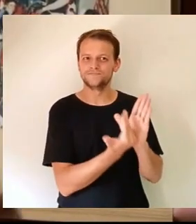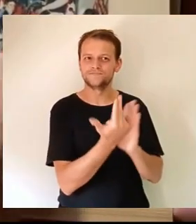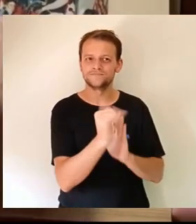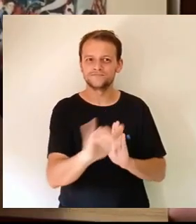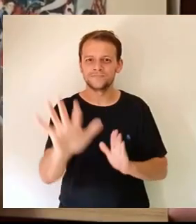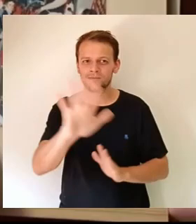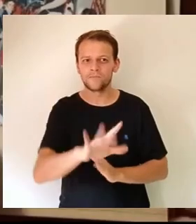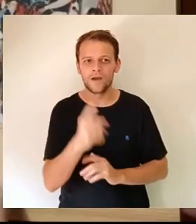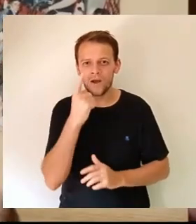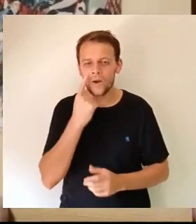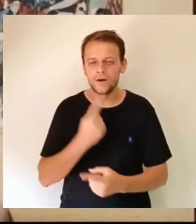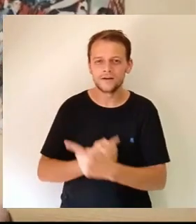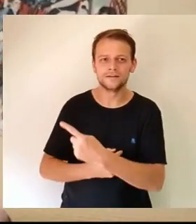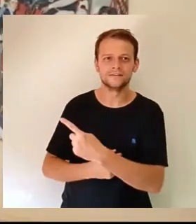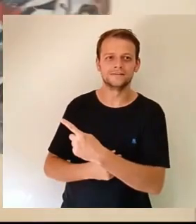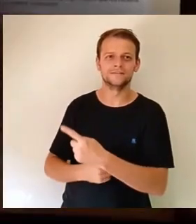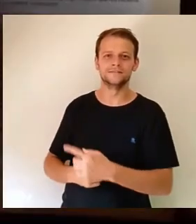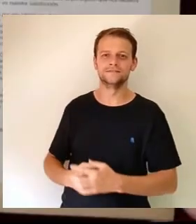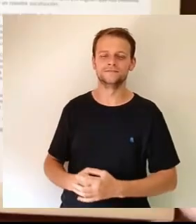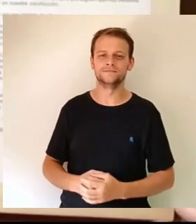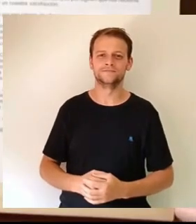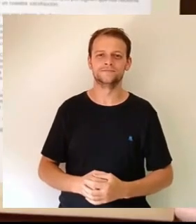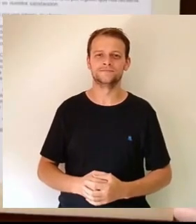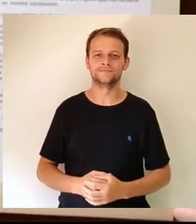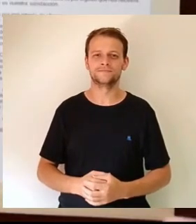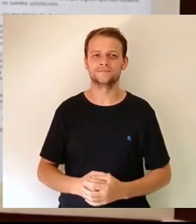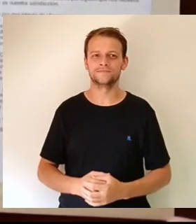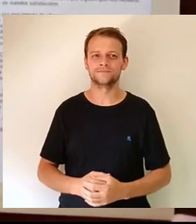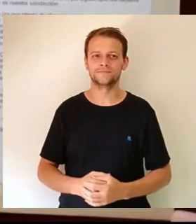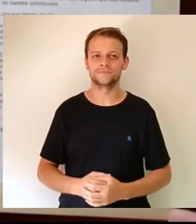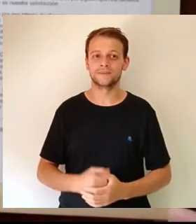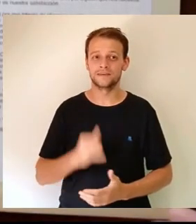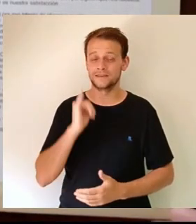pinha, tem as pessoas no avião e tudo.